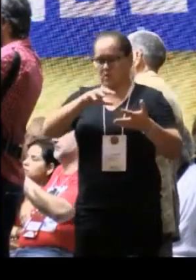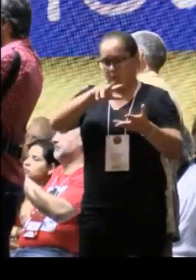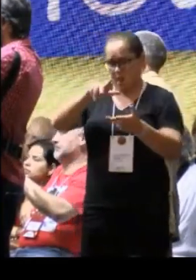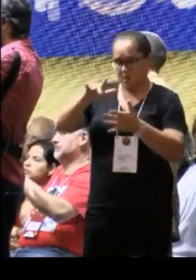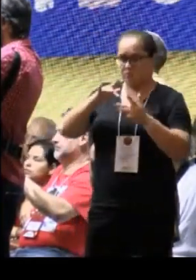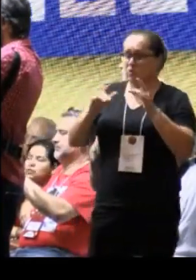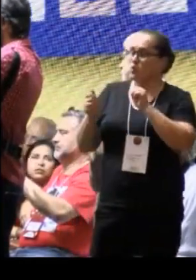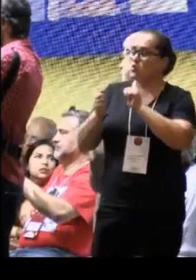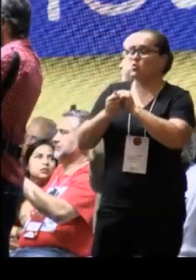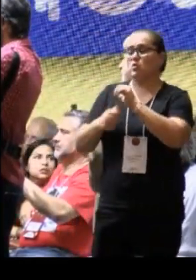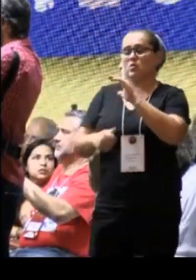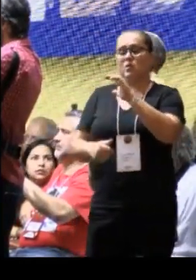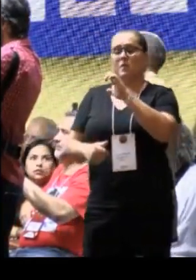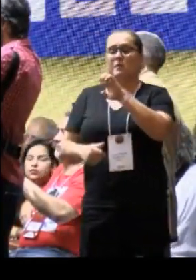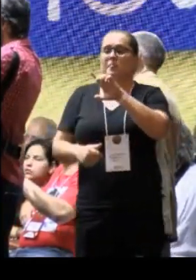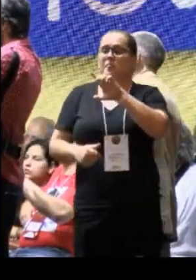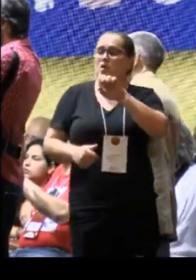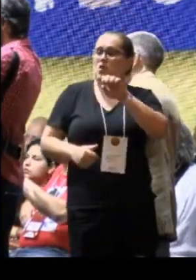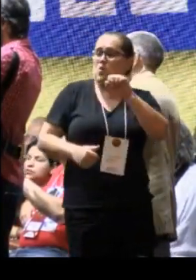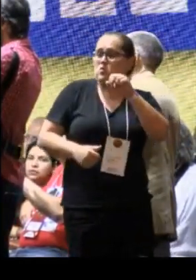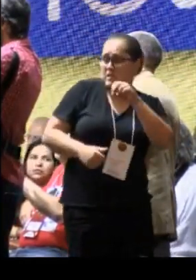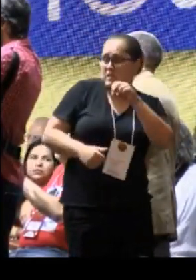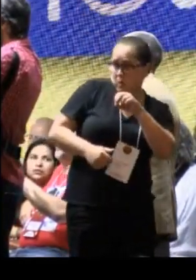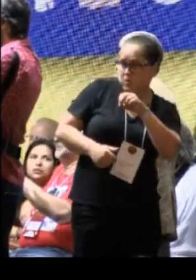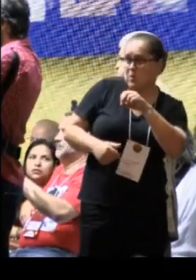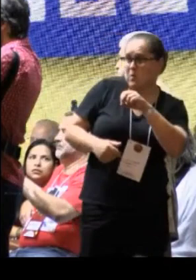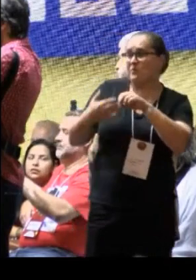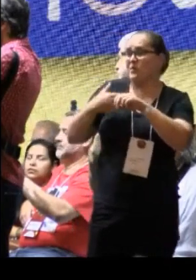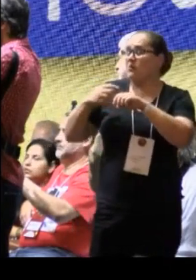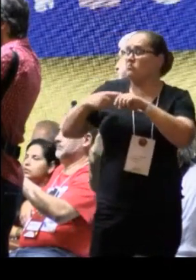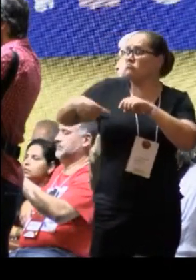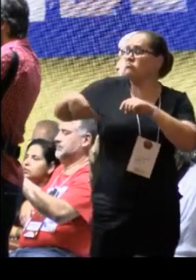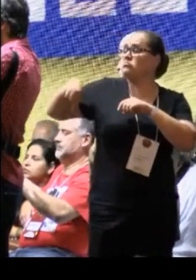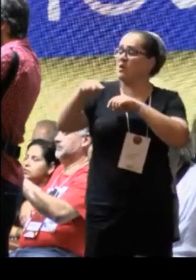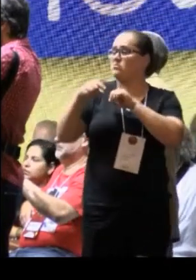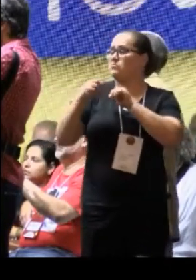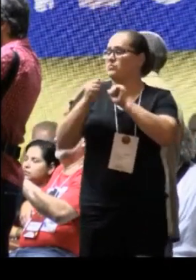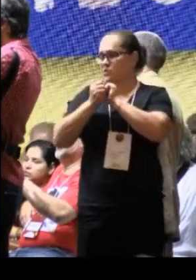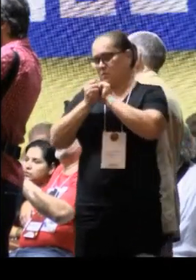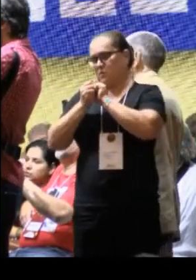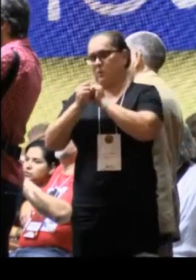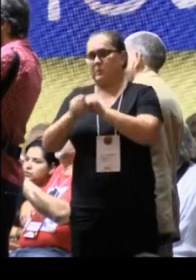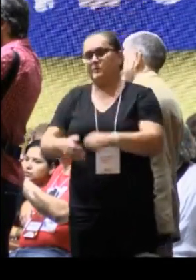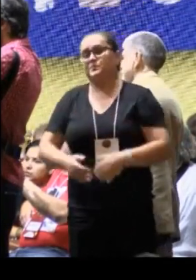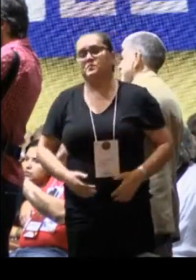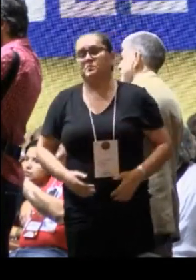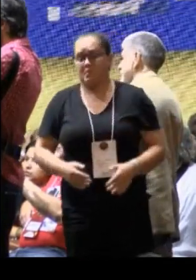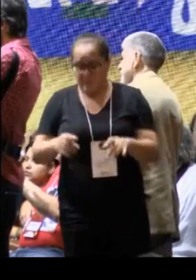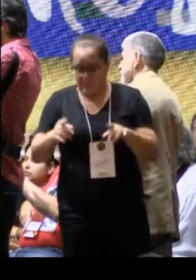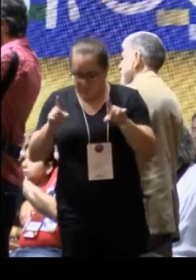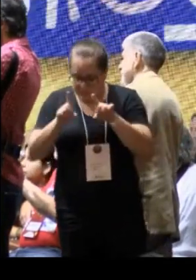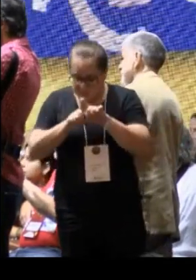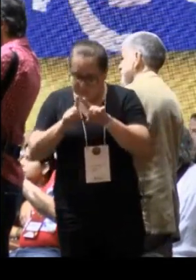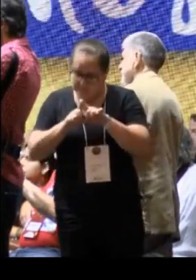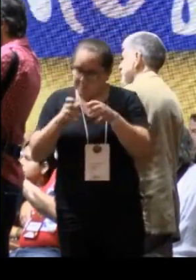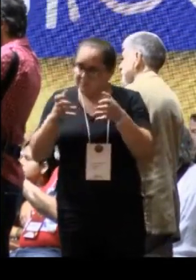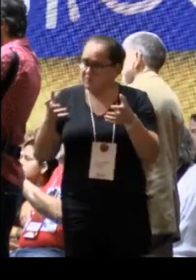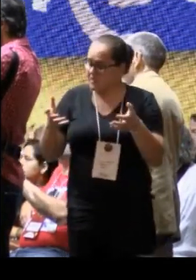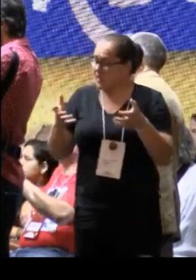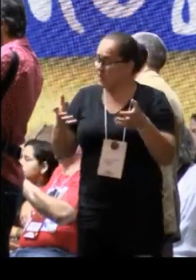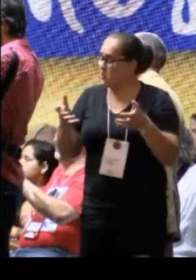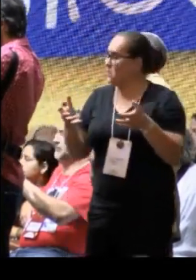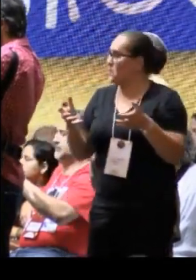Amorim e prestaram um serviço enorme à nossa querida América Latina. Também quero